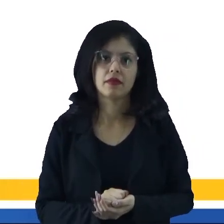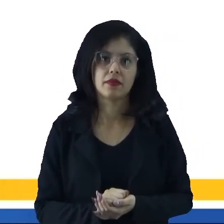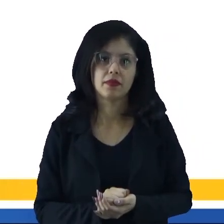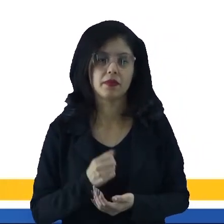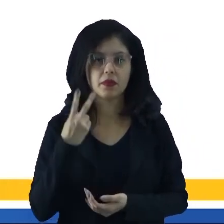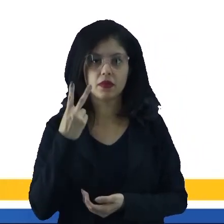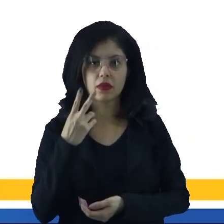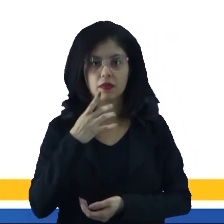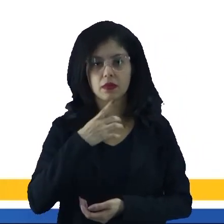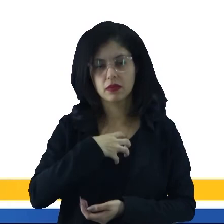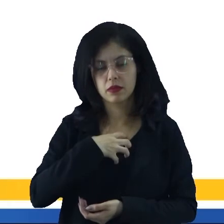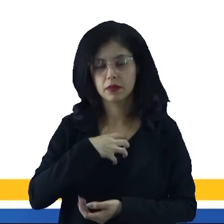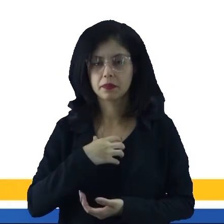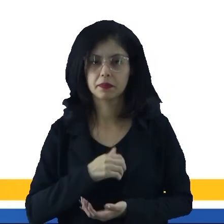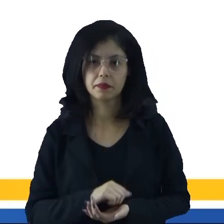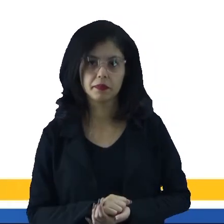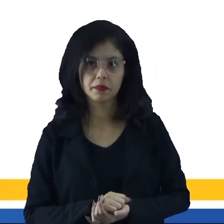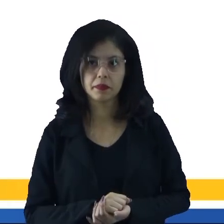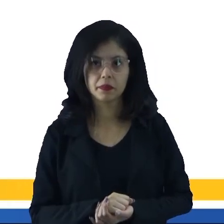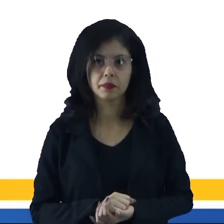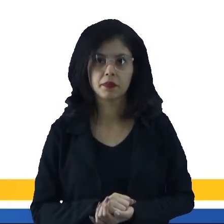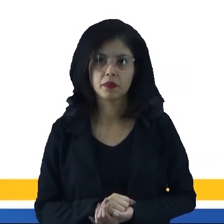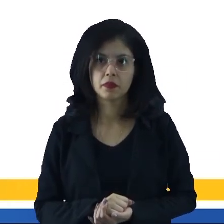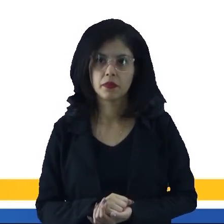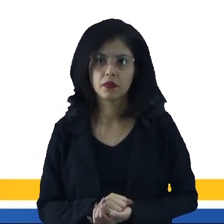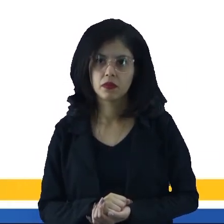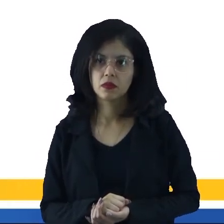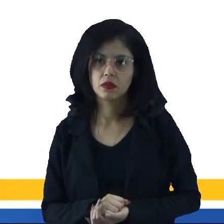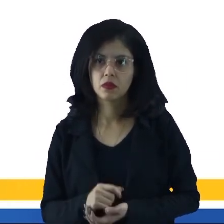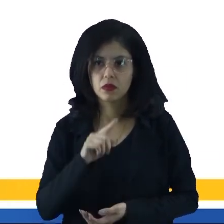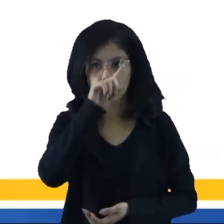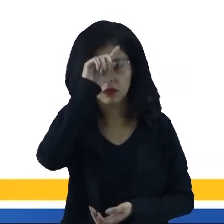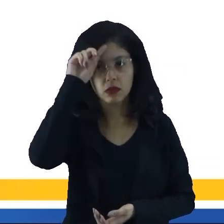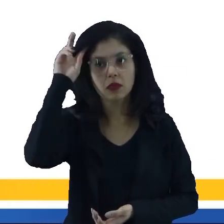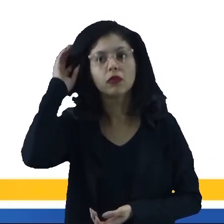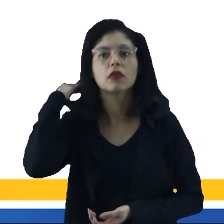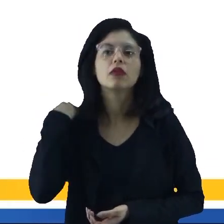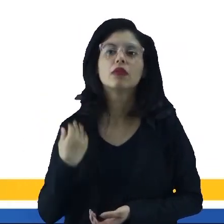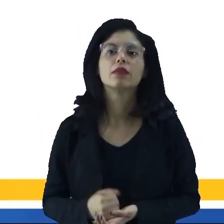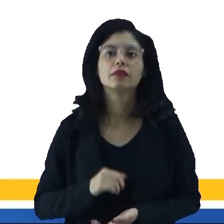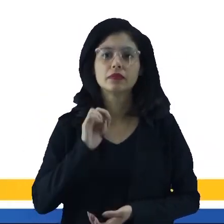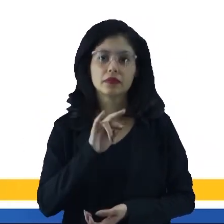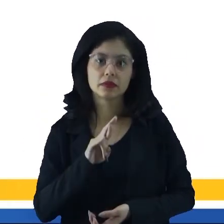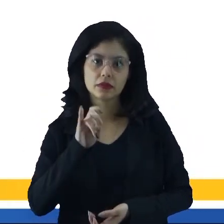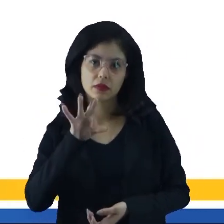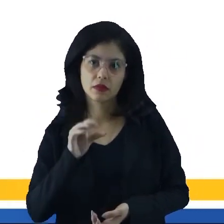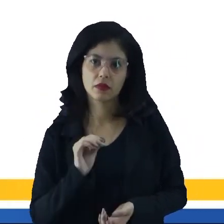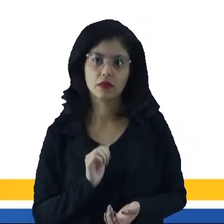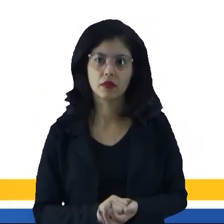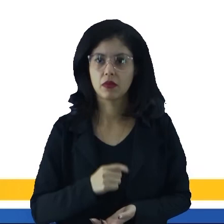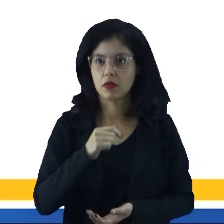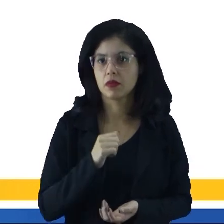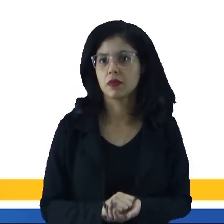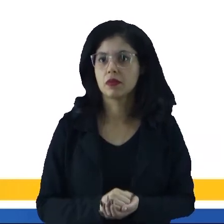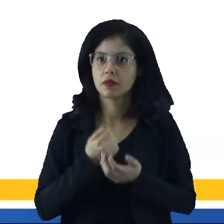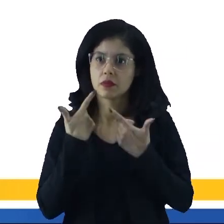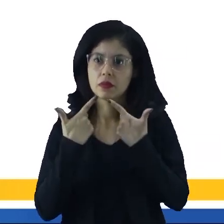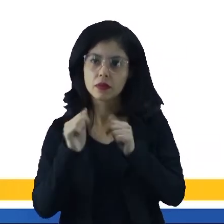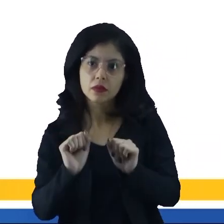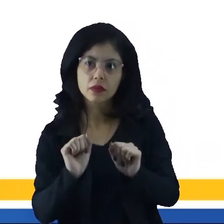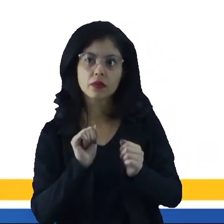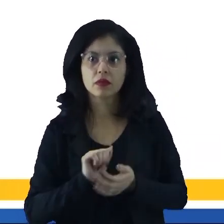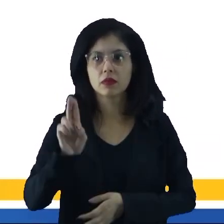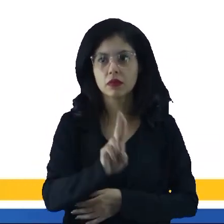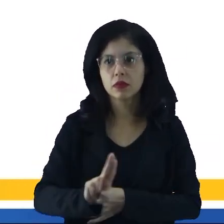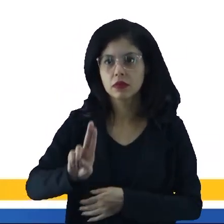ambiguidade. Vamos para o próximo exemplo. Ironia. Ironia é uma figura de linguagem utilizada